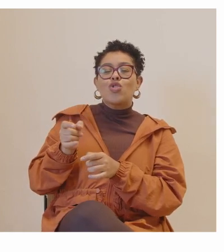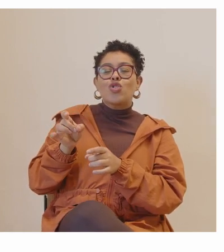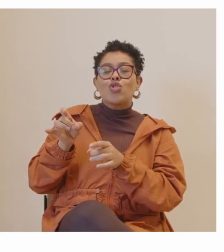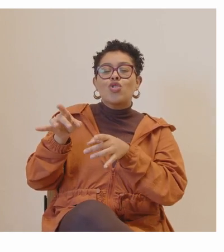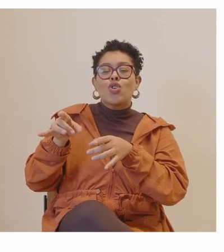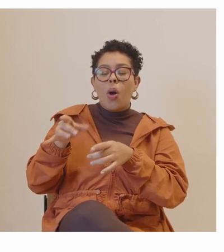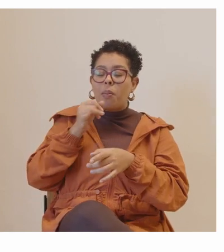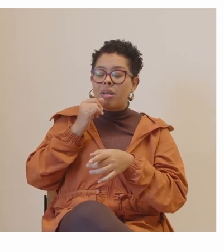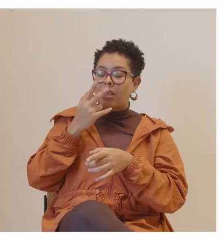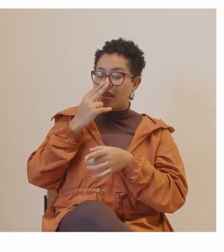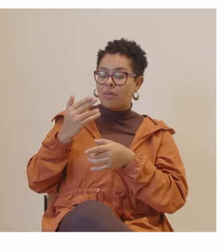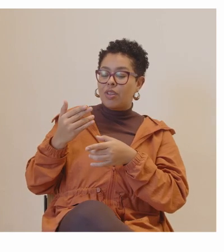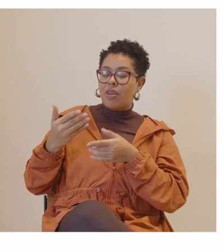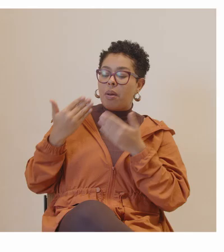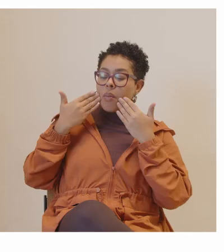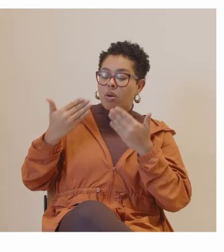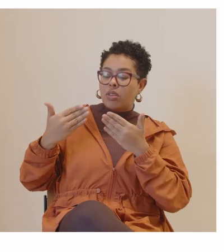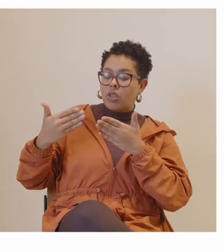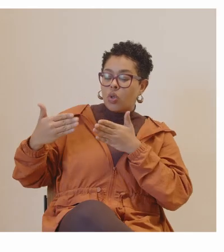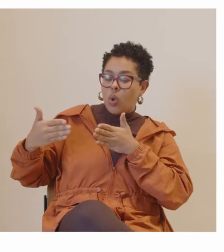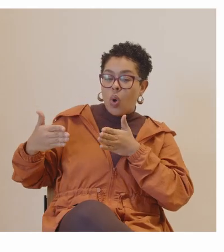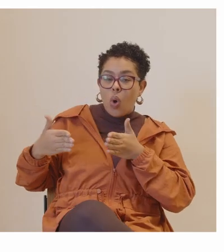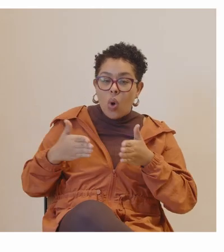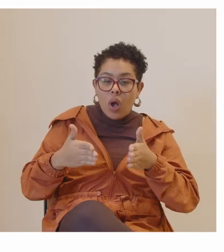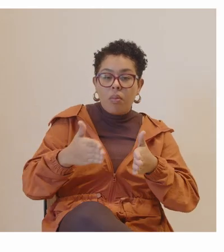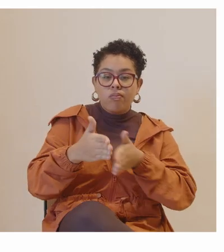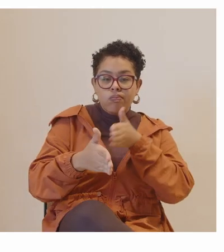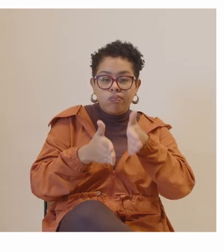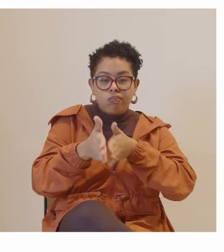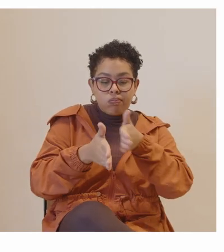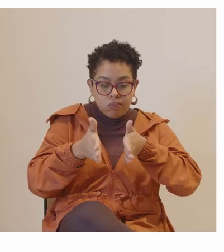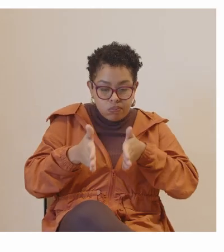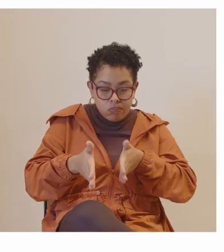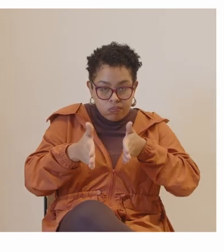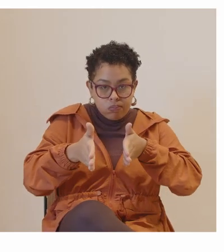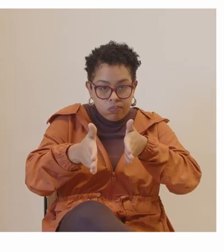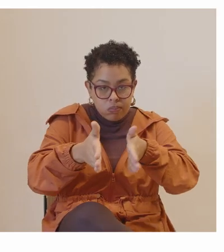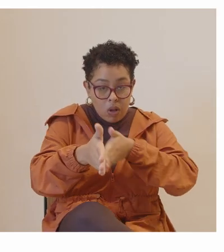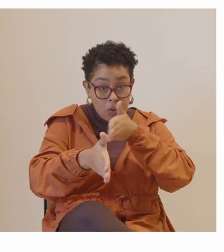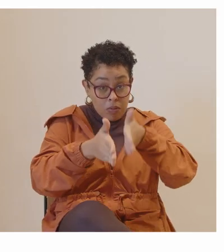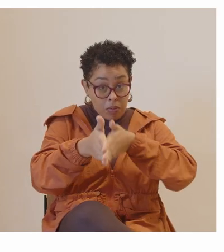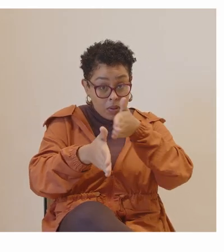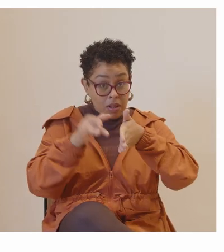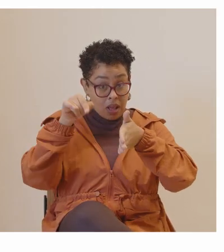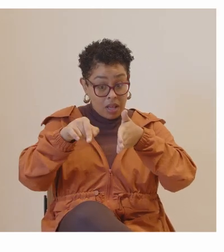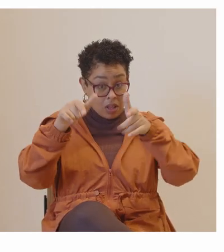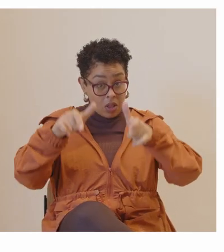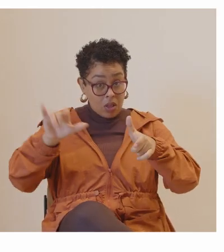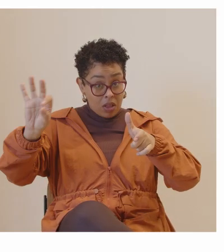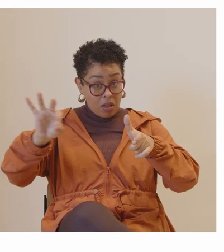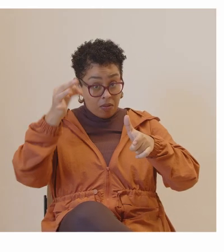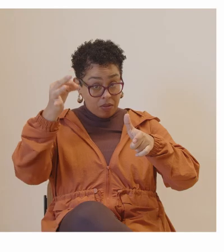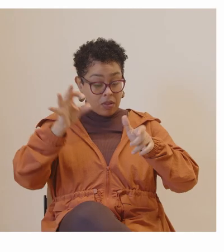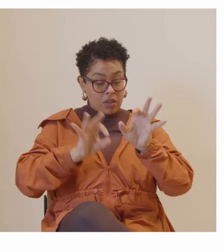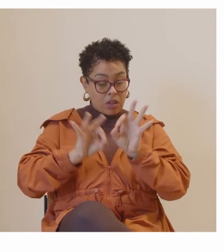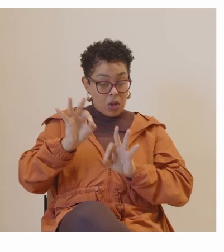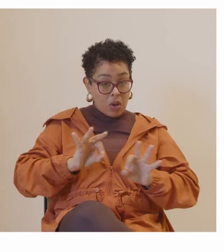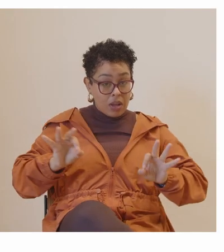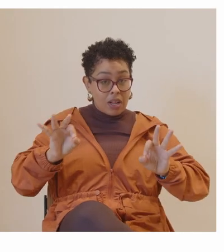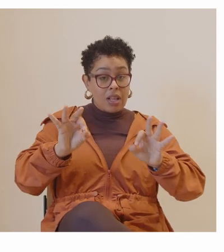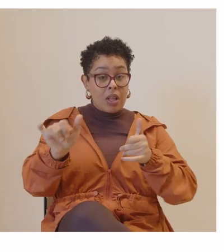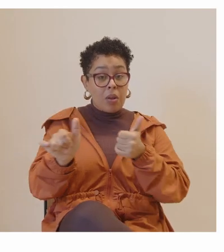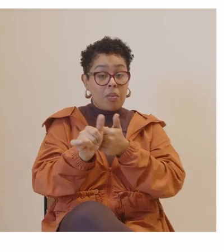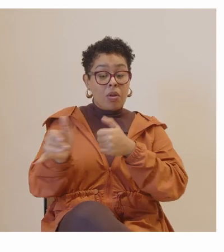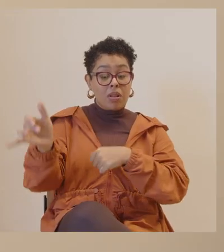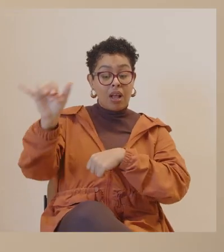das estradas de ferro, né? Toda a malha ferroviária da França, que se organiza em torno de Paris naquele momento, é por